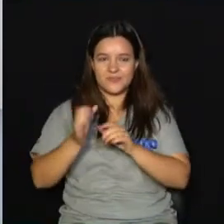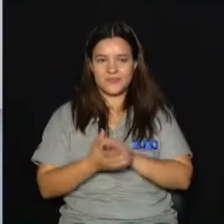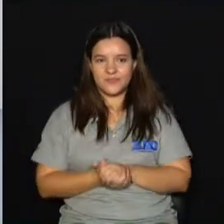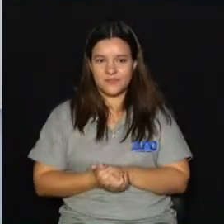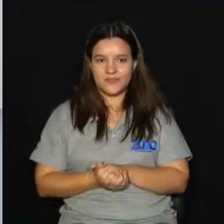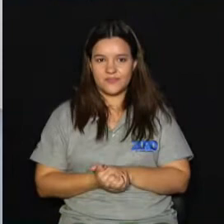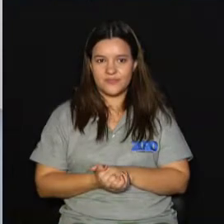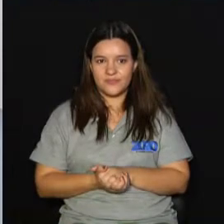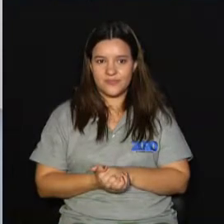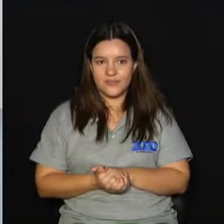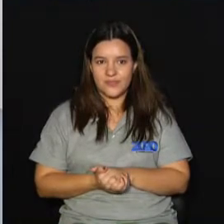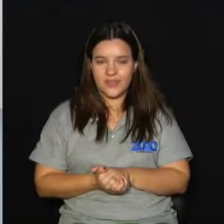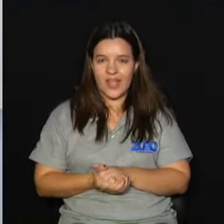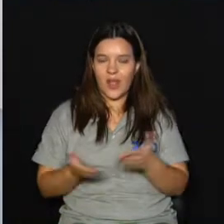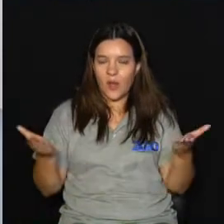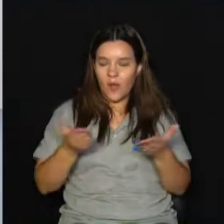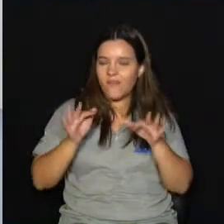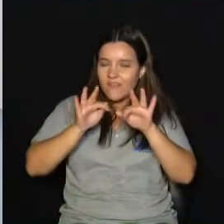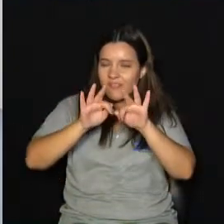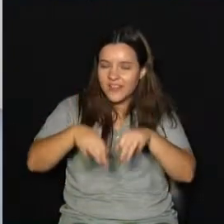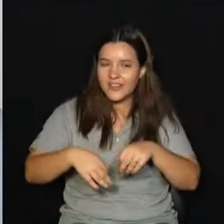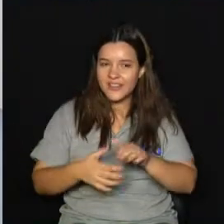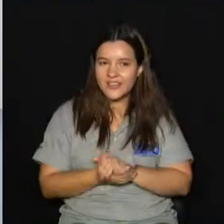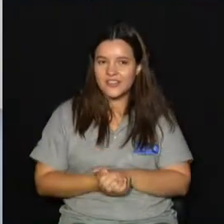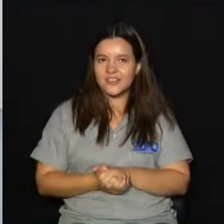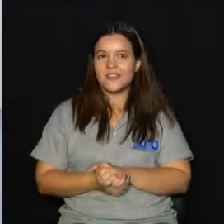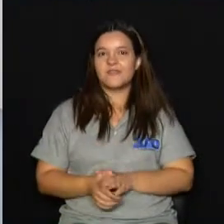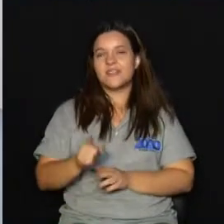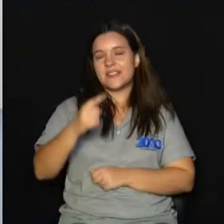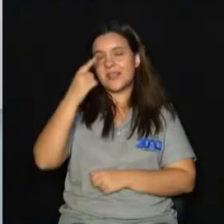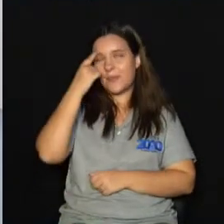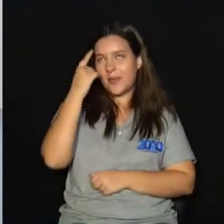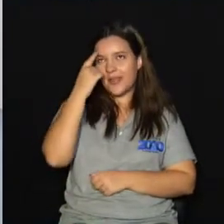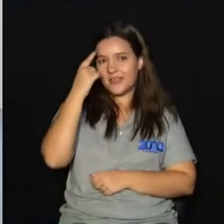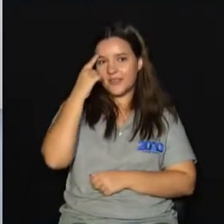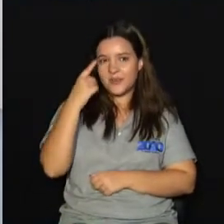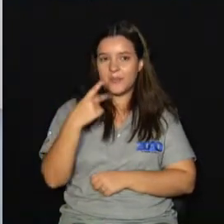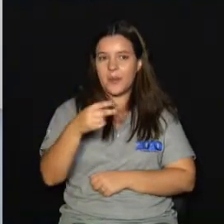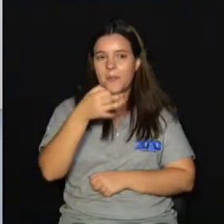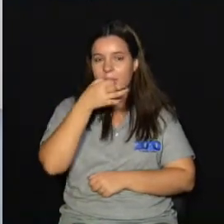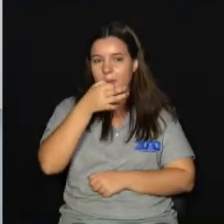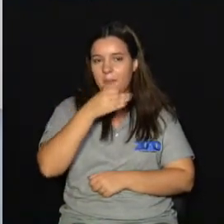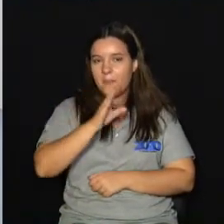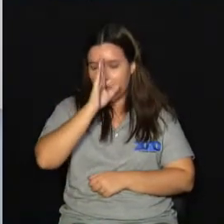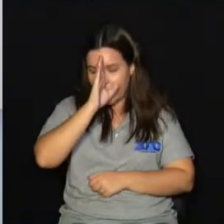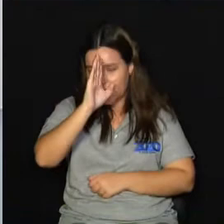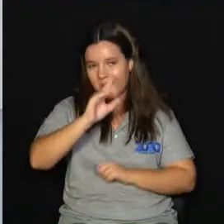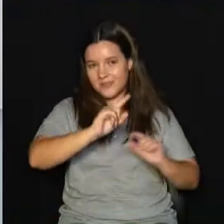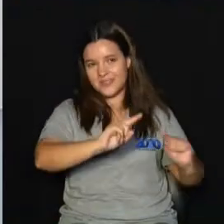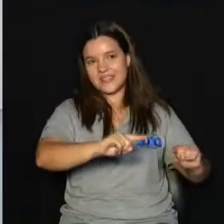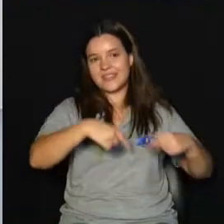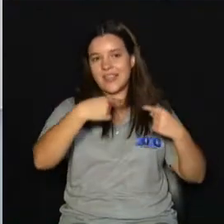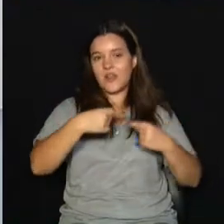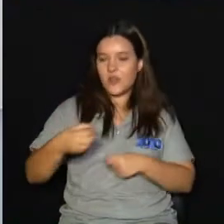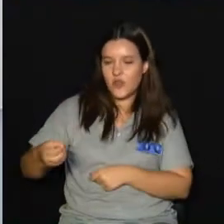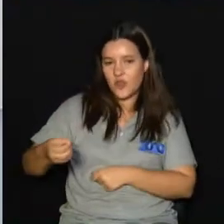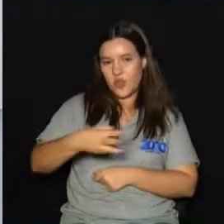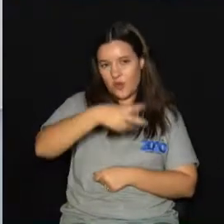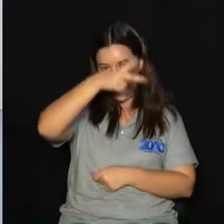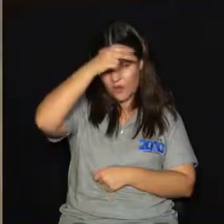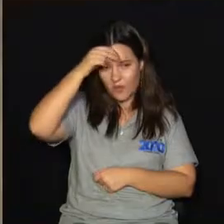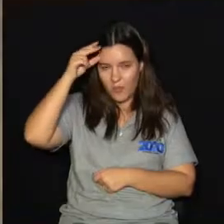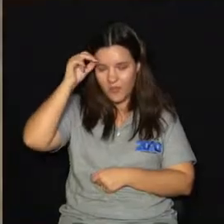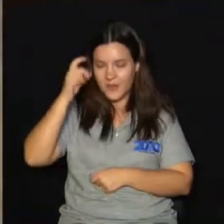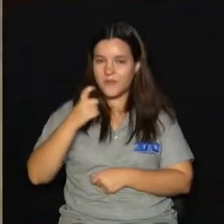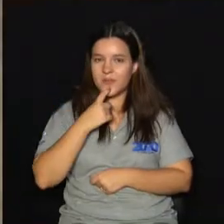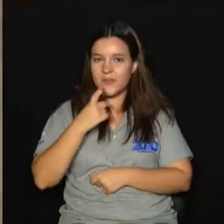a gente poder encerrar... qual você acha, ou quais são os principais desafios do próximo prefeito? Como